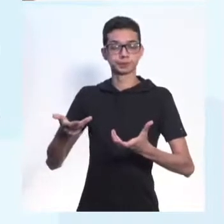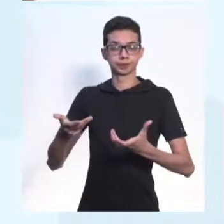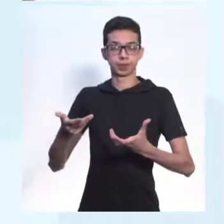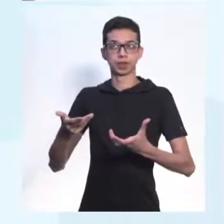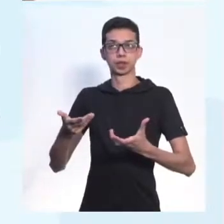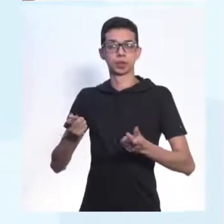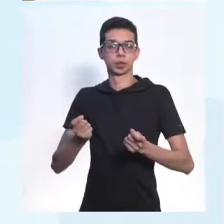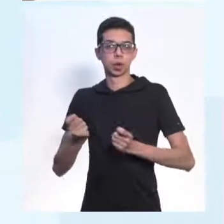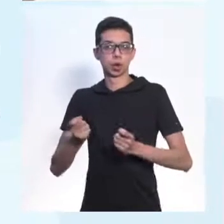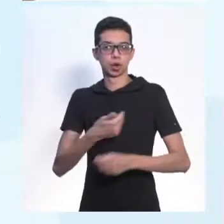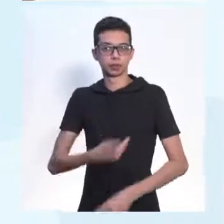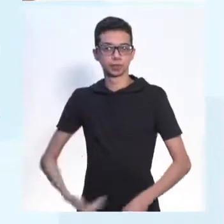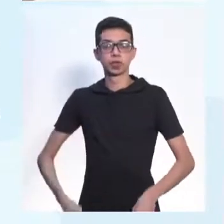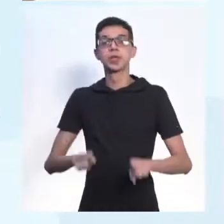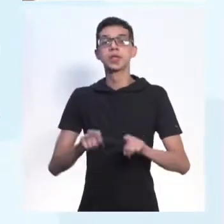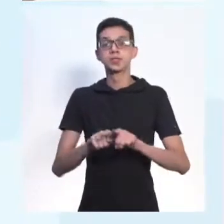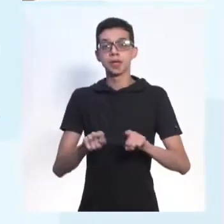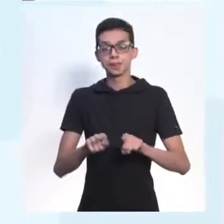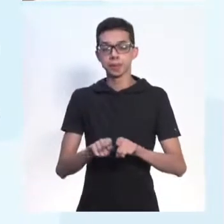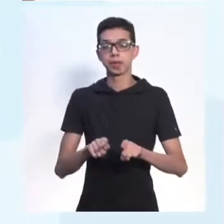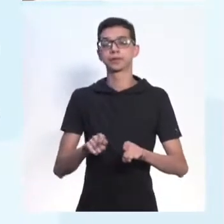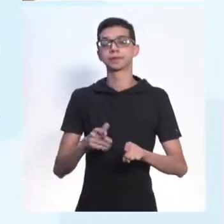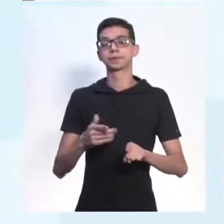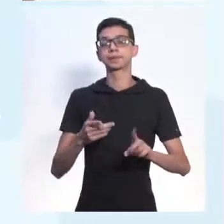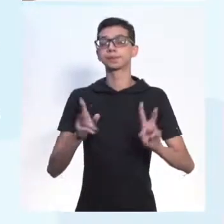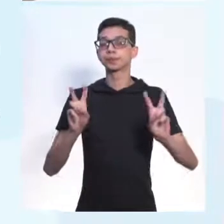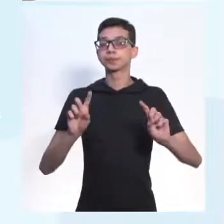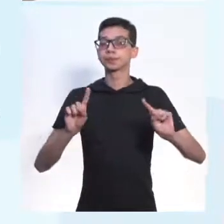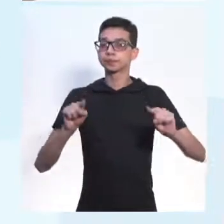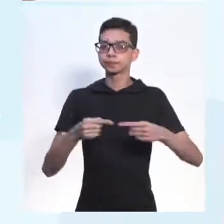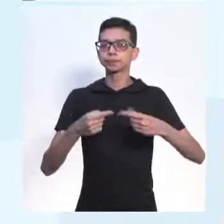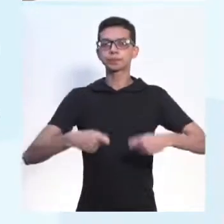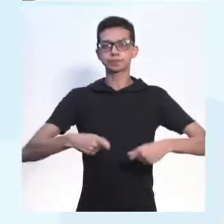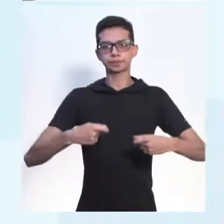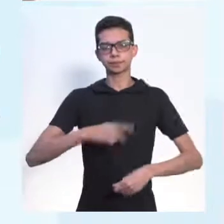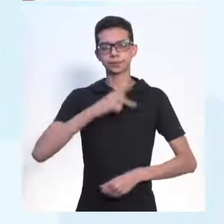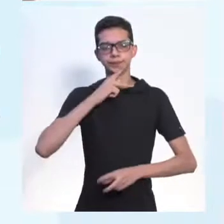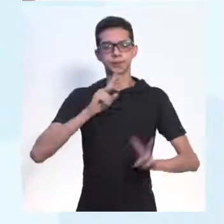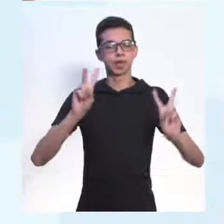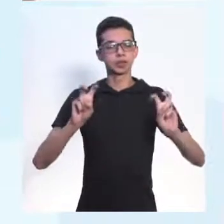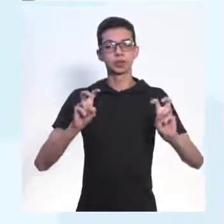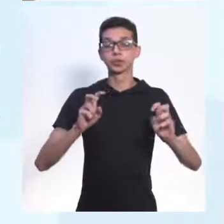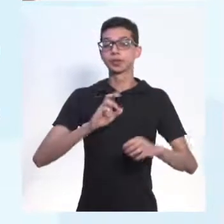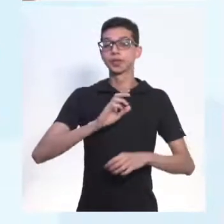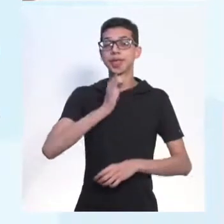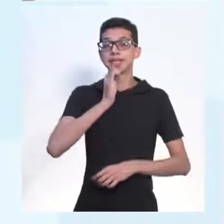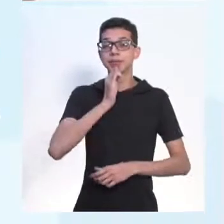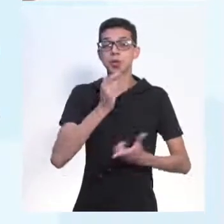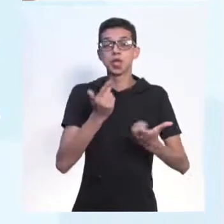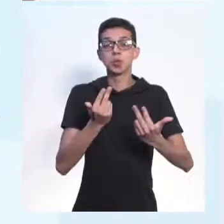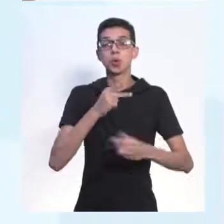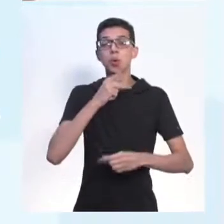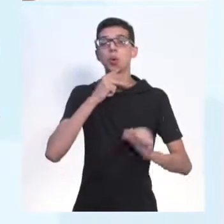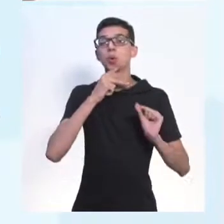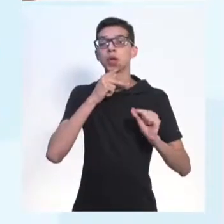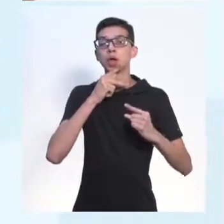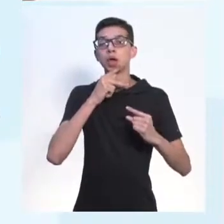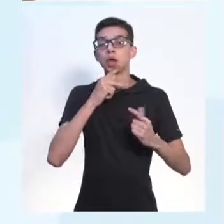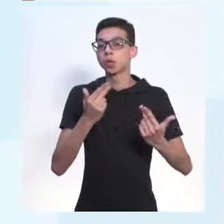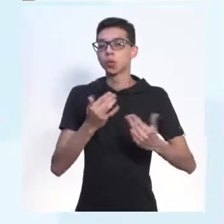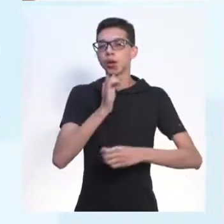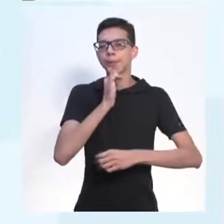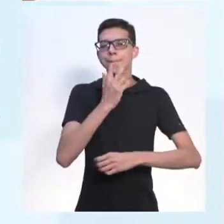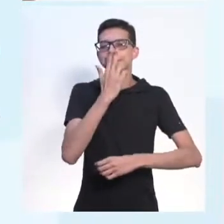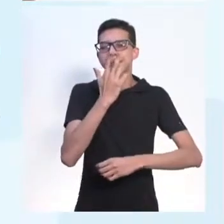articulação entre as pautas da sociedade e dos governantes as pontes eles serviram como a